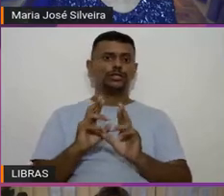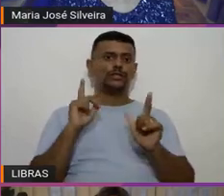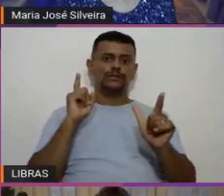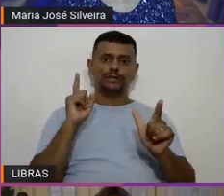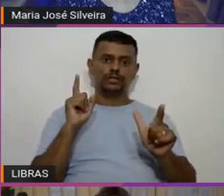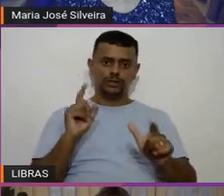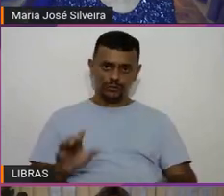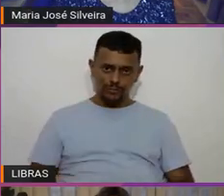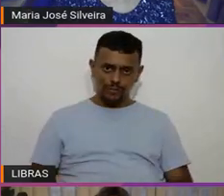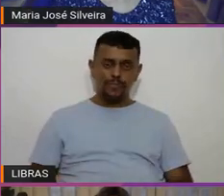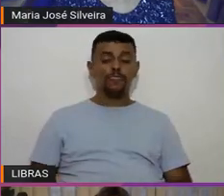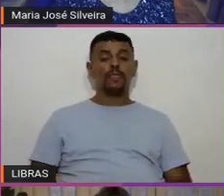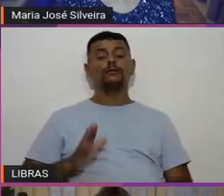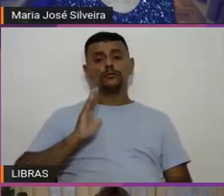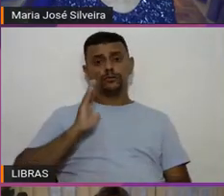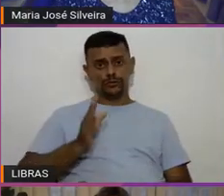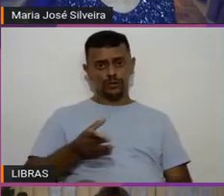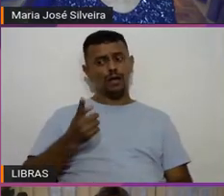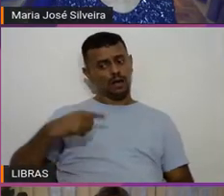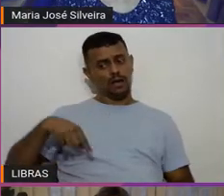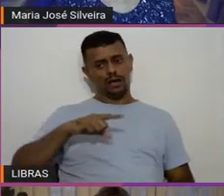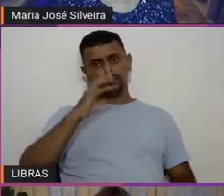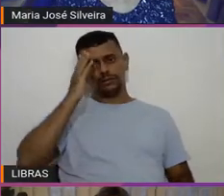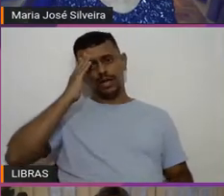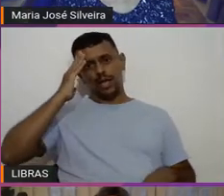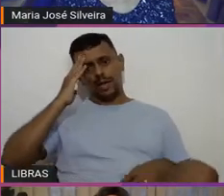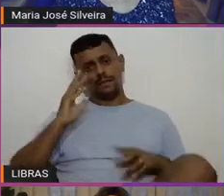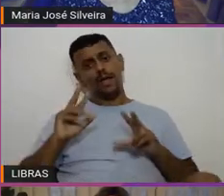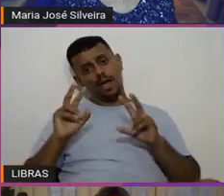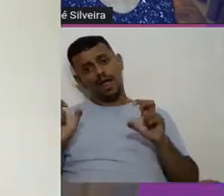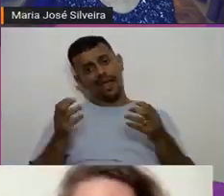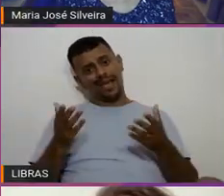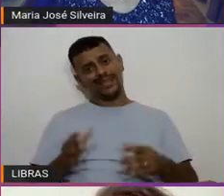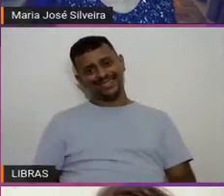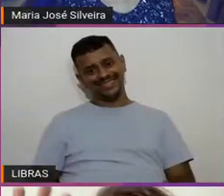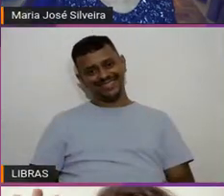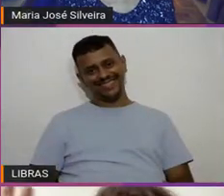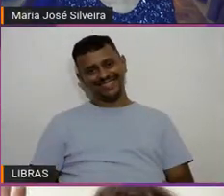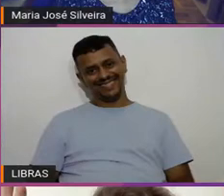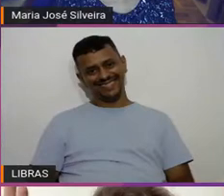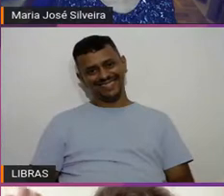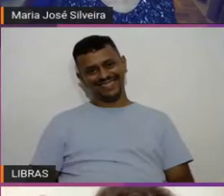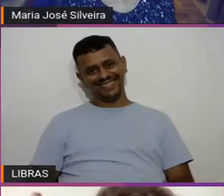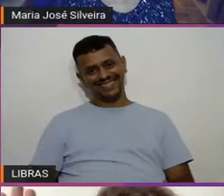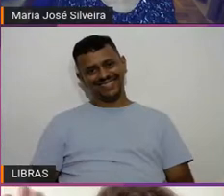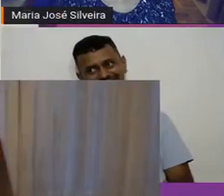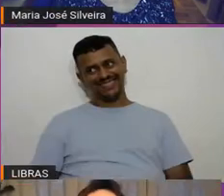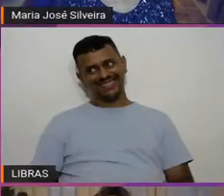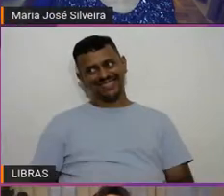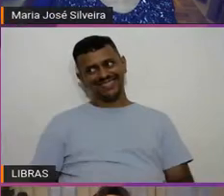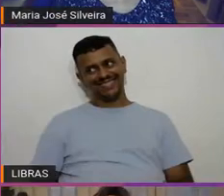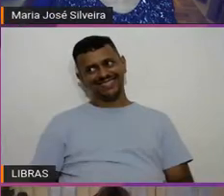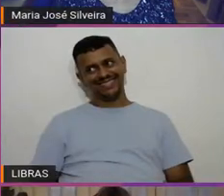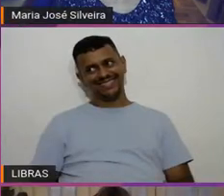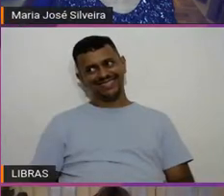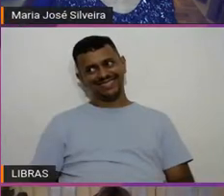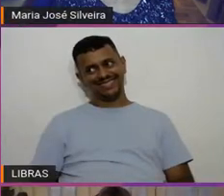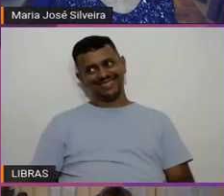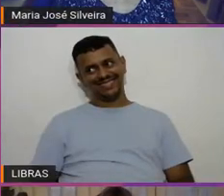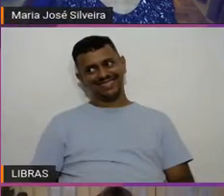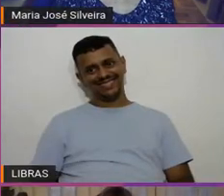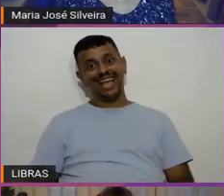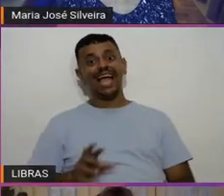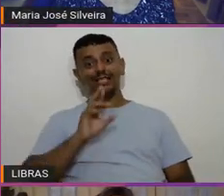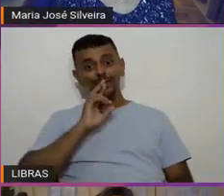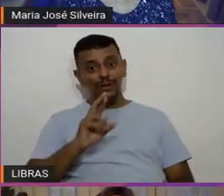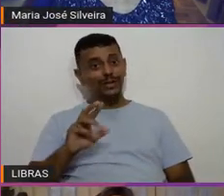que for que for vira a partir dele acho que essa pergunta olha só para dar um depoimento aqui respondo primeiro também não é